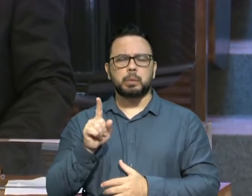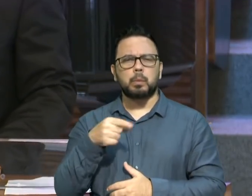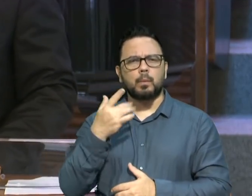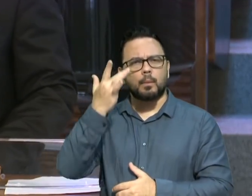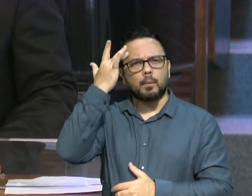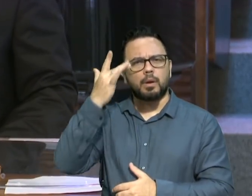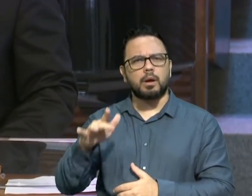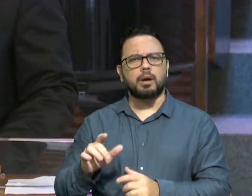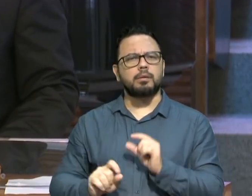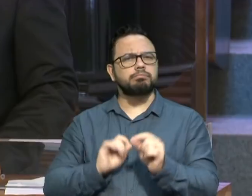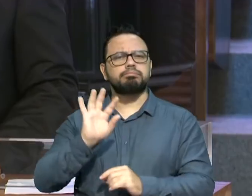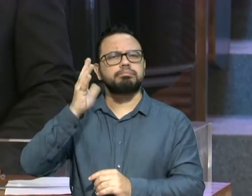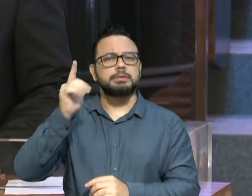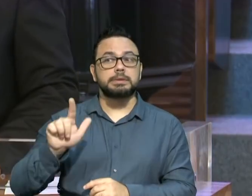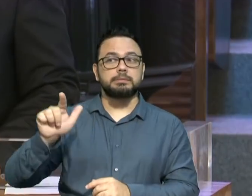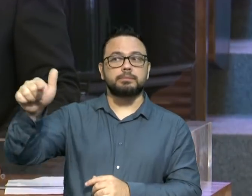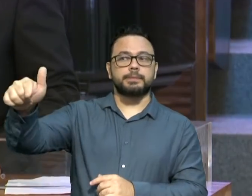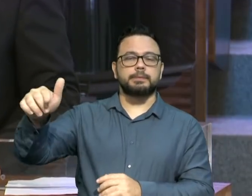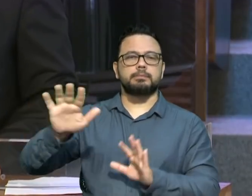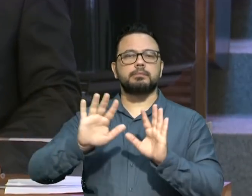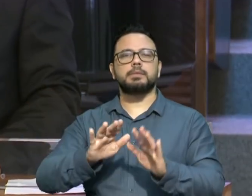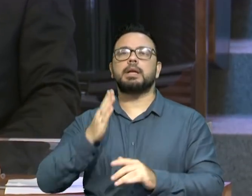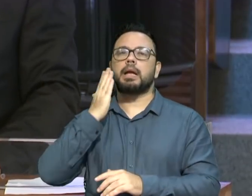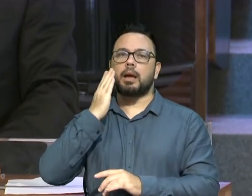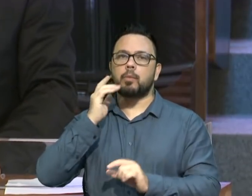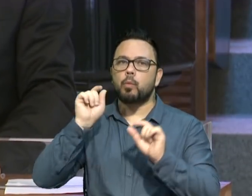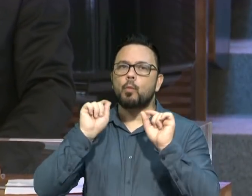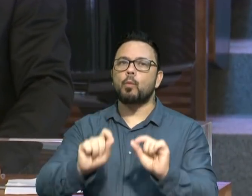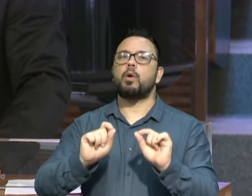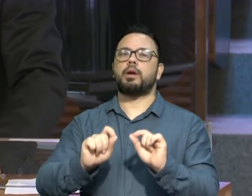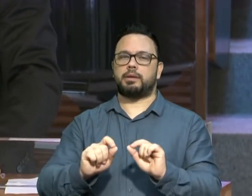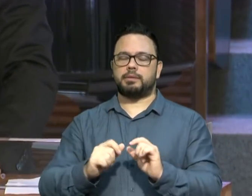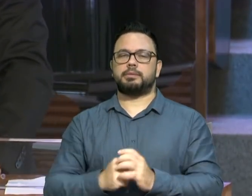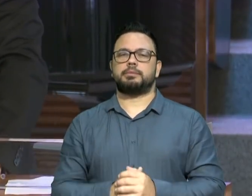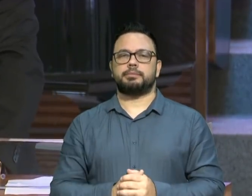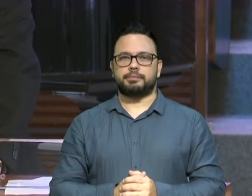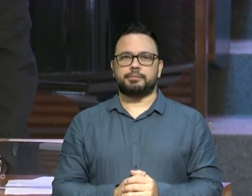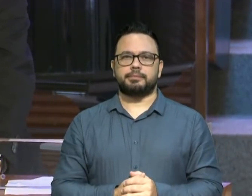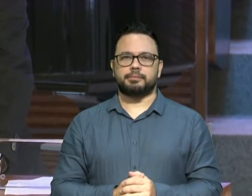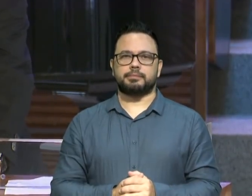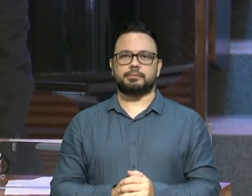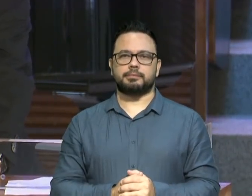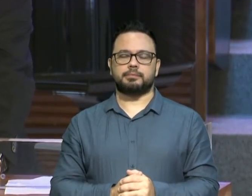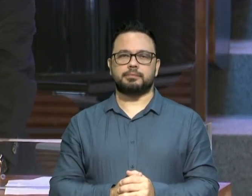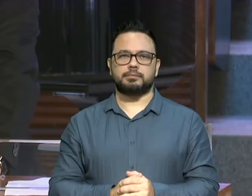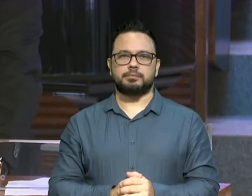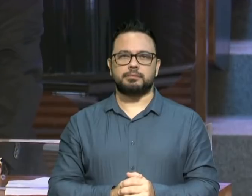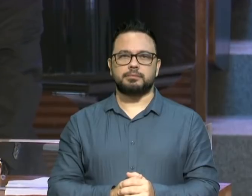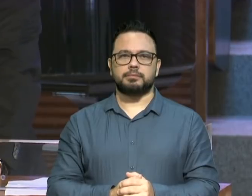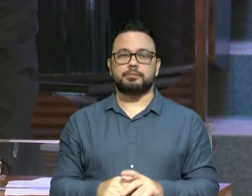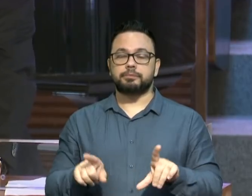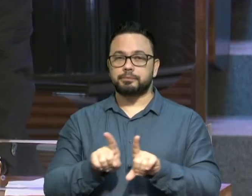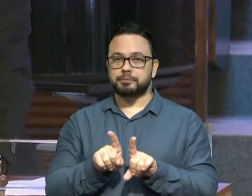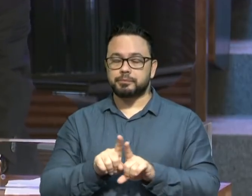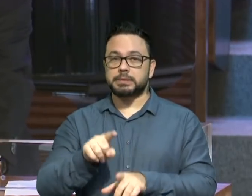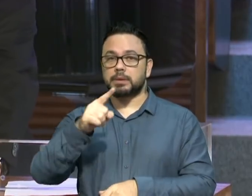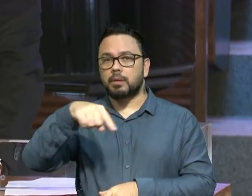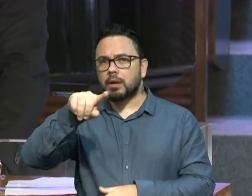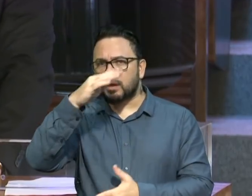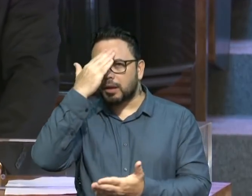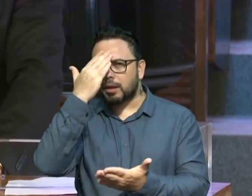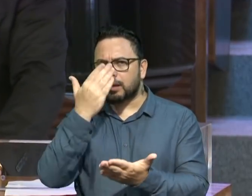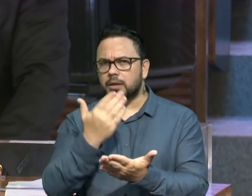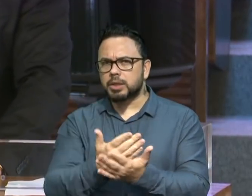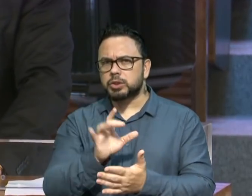não sabemos como tudo acontecerá mas sabemos o que acontecerá fala e ele mesmo disse se você crê somente